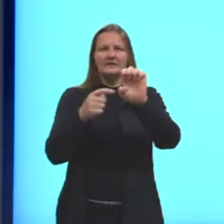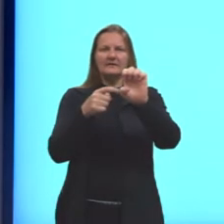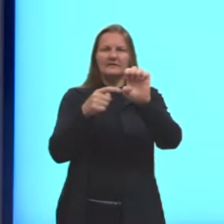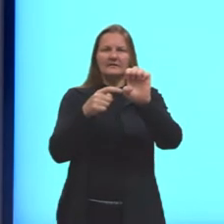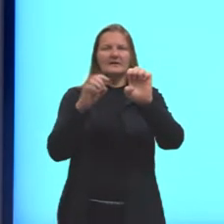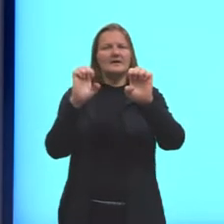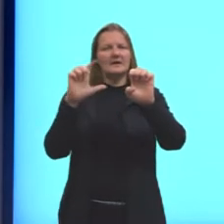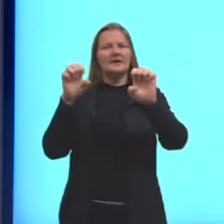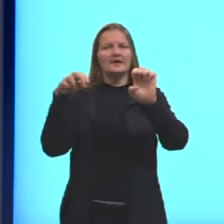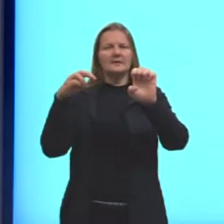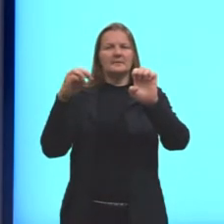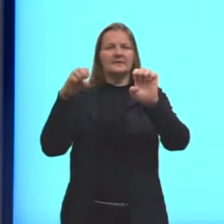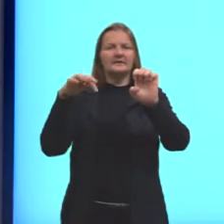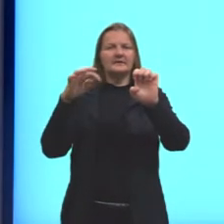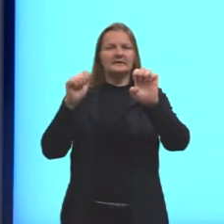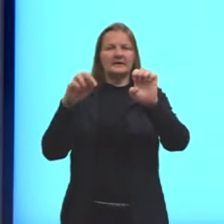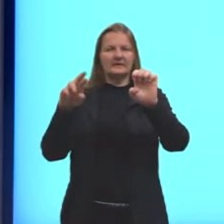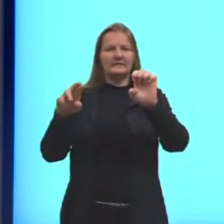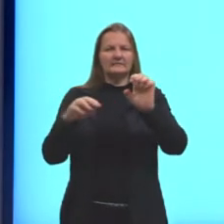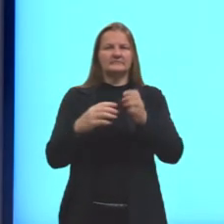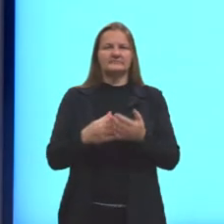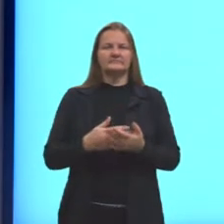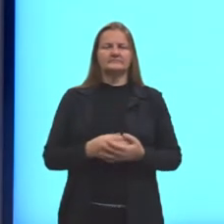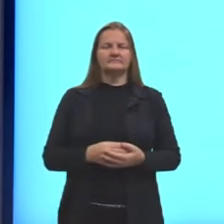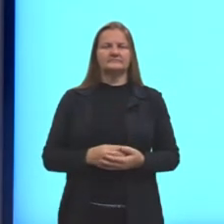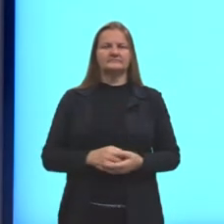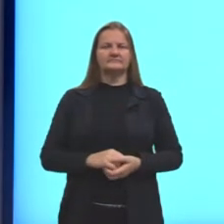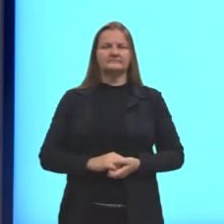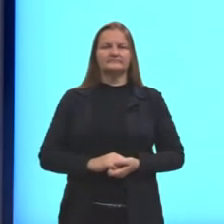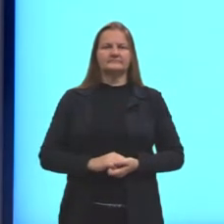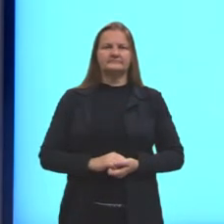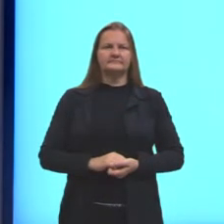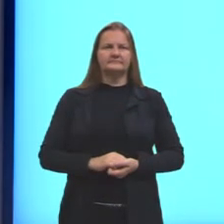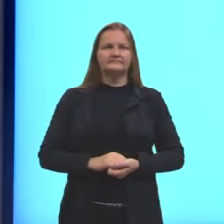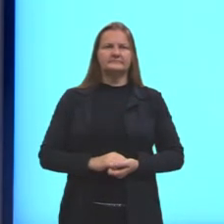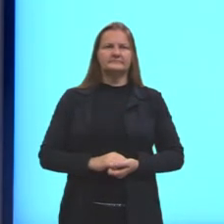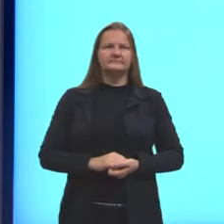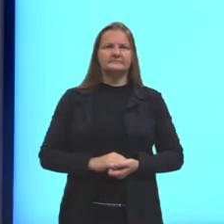sendo Coulomb né Porque continua sendo uma carga elétrica